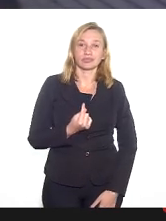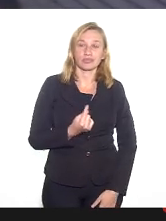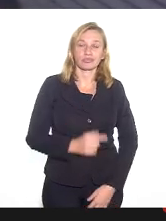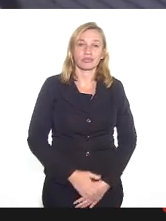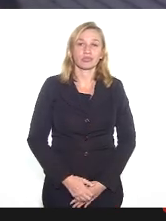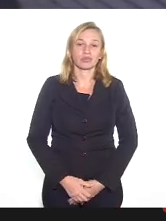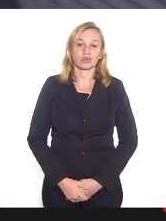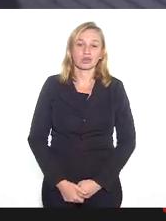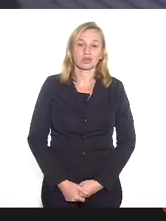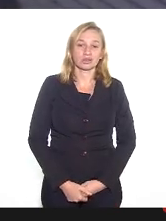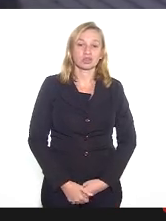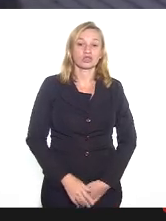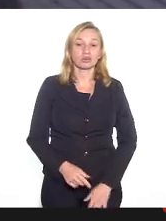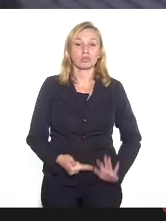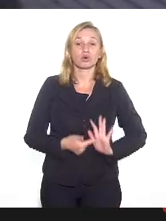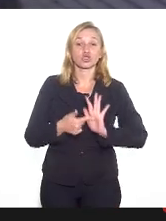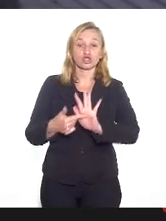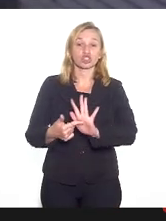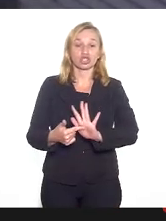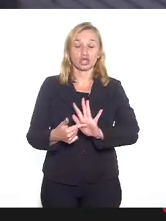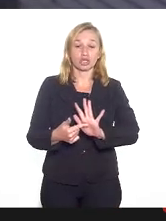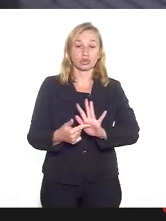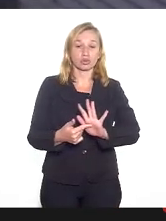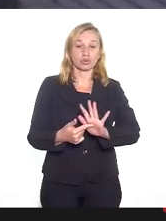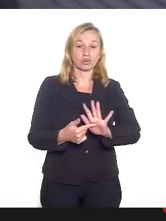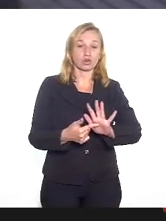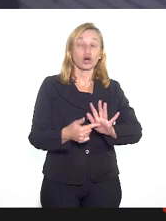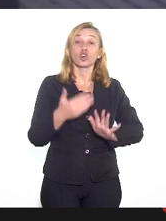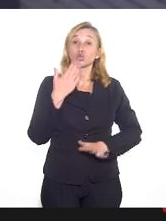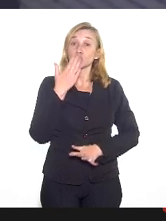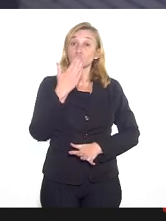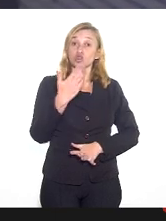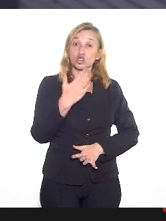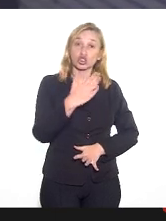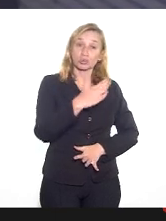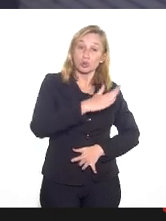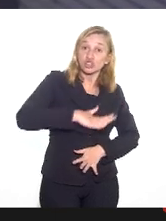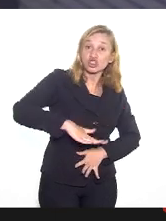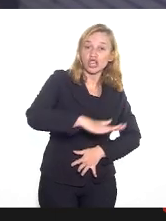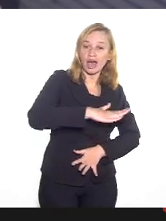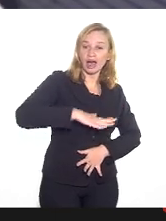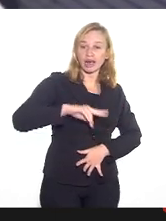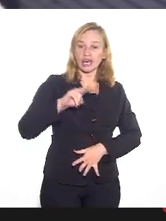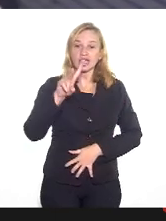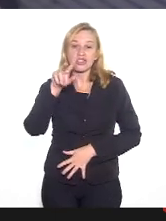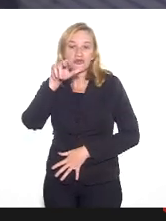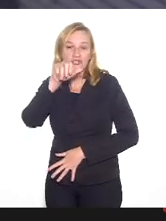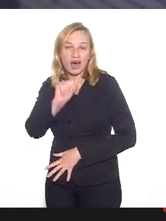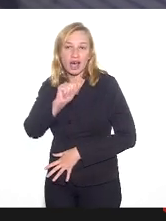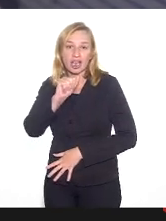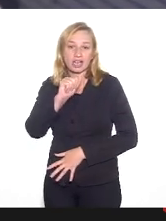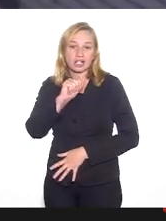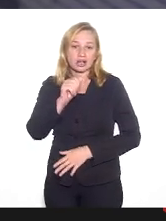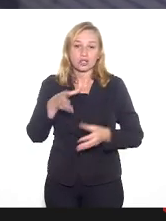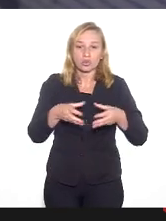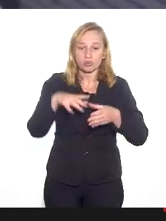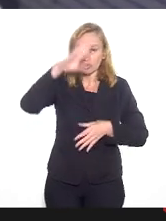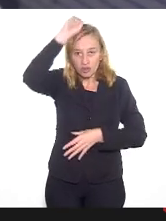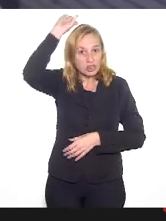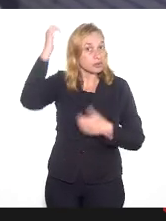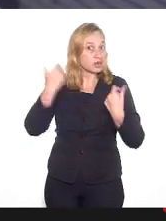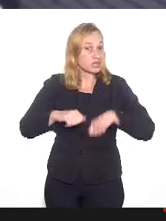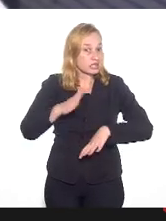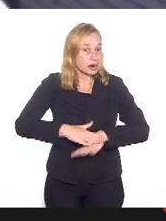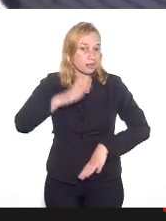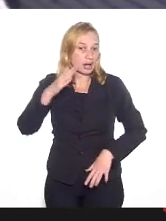dimensionando que tipo de vaga o Corpo de Bombeiros mais necessita, para que tipo de especialidade e